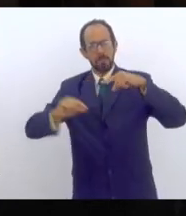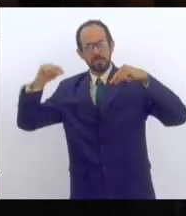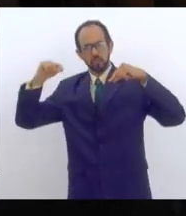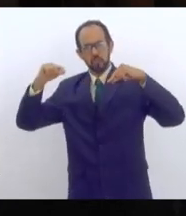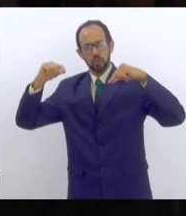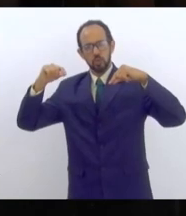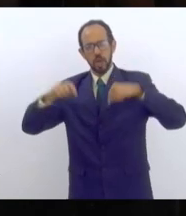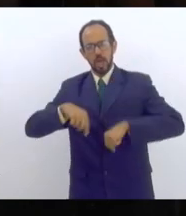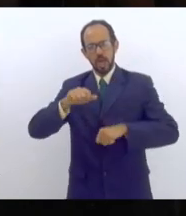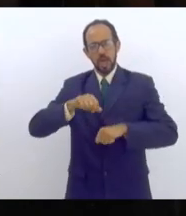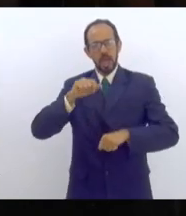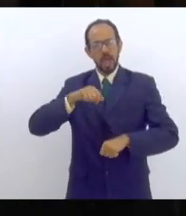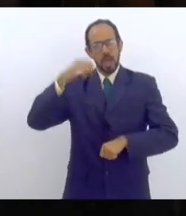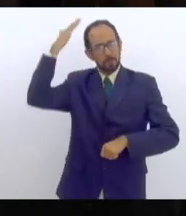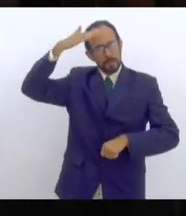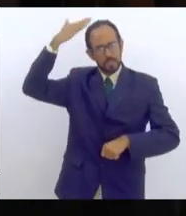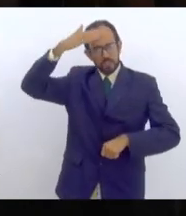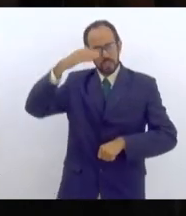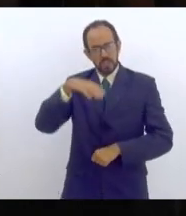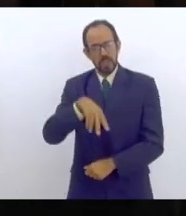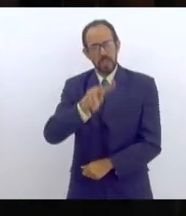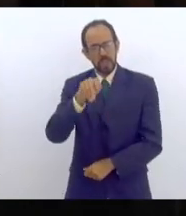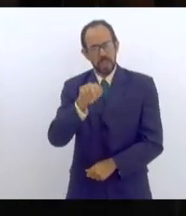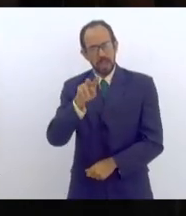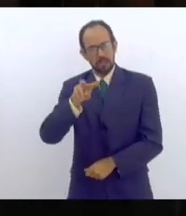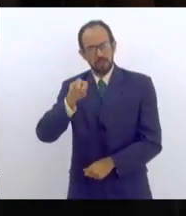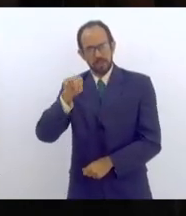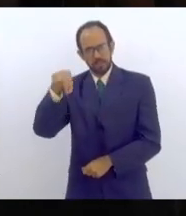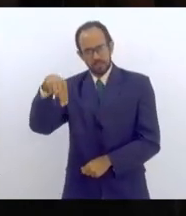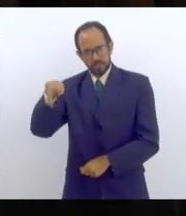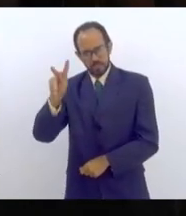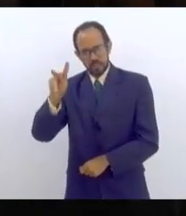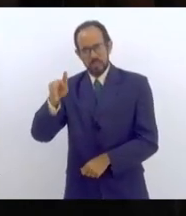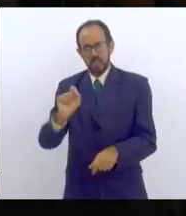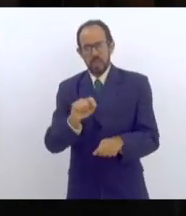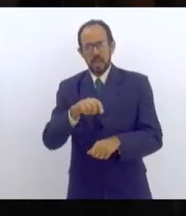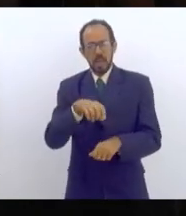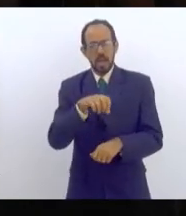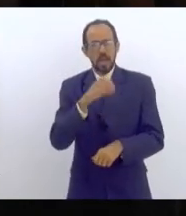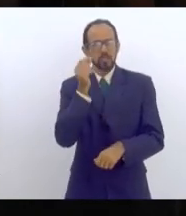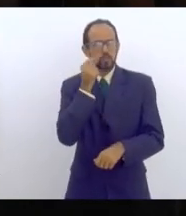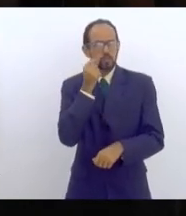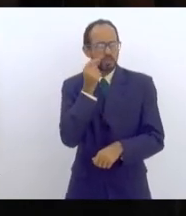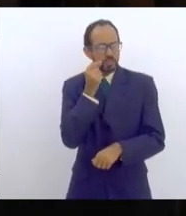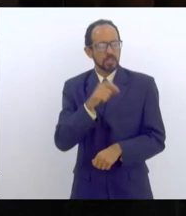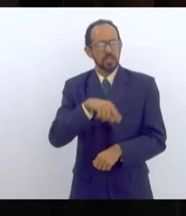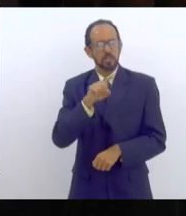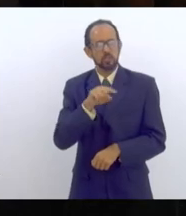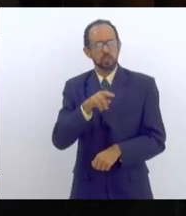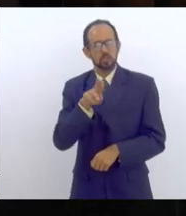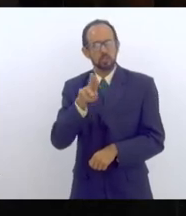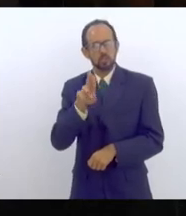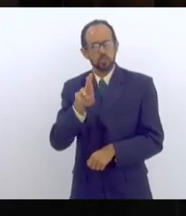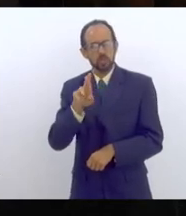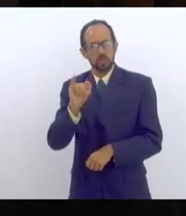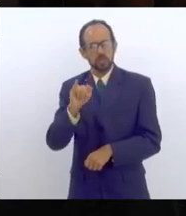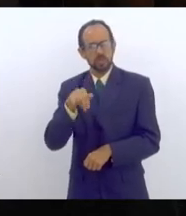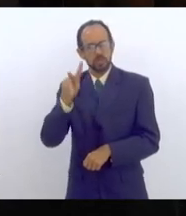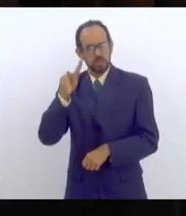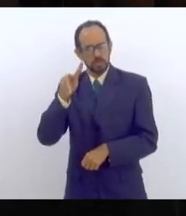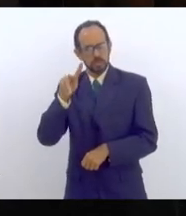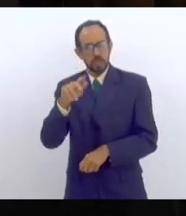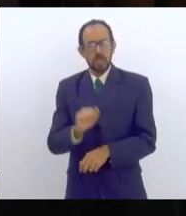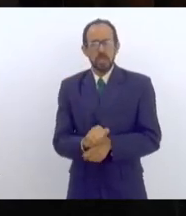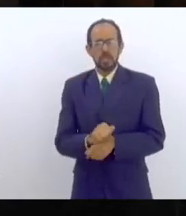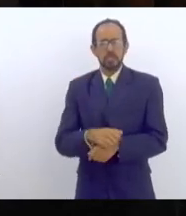a mexicana Kavak, a suíça Zurich Airport. Atualmente, o Estado tem mais de